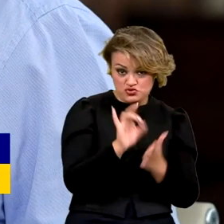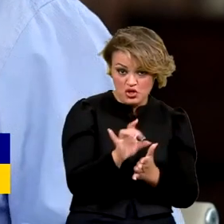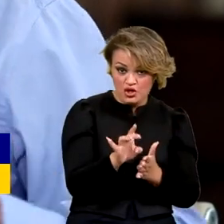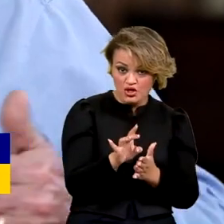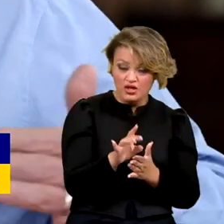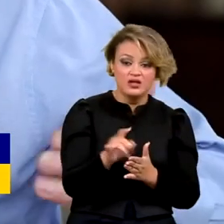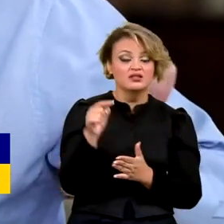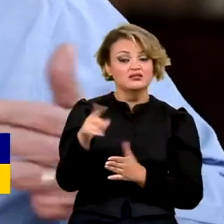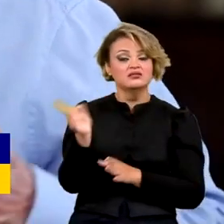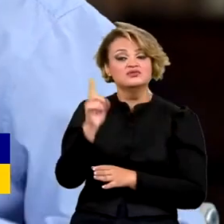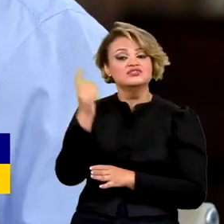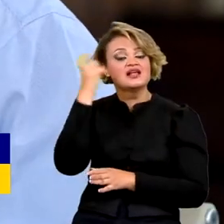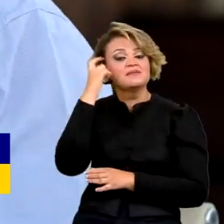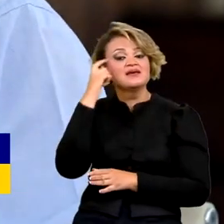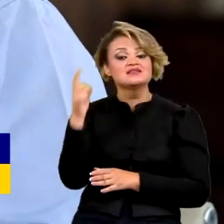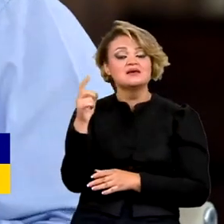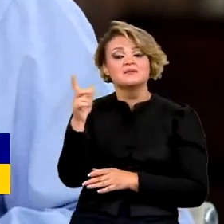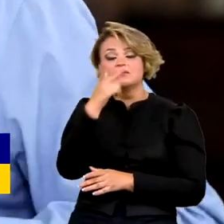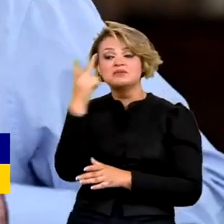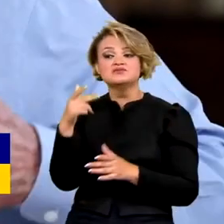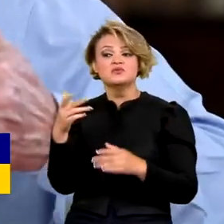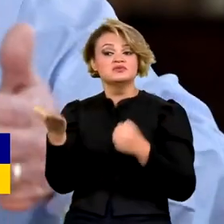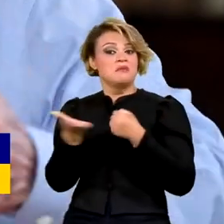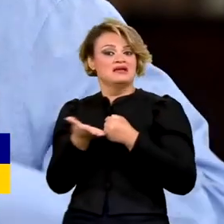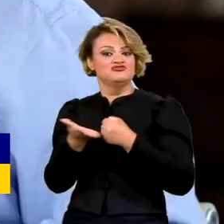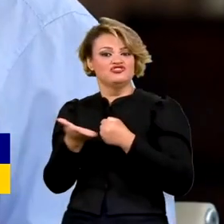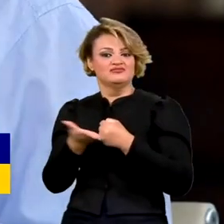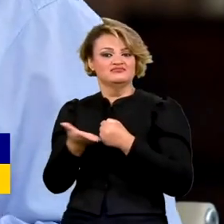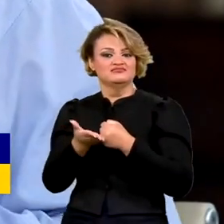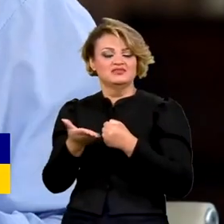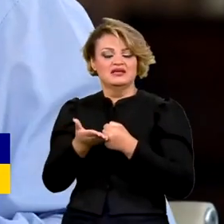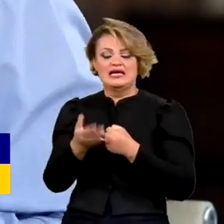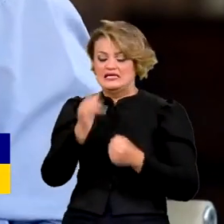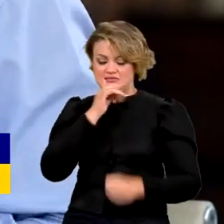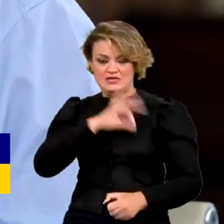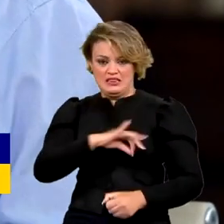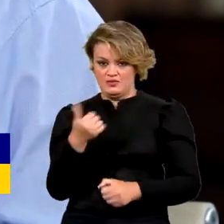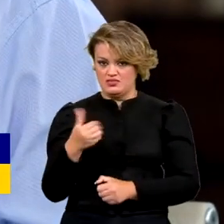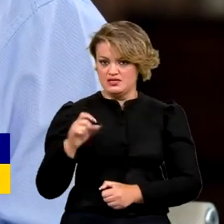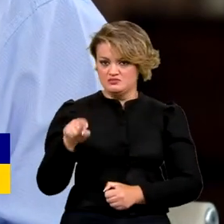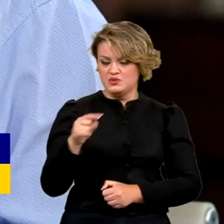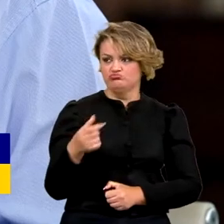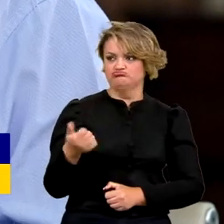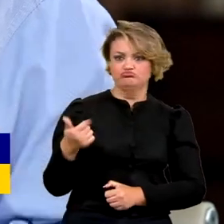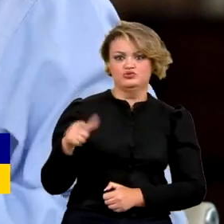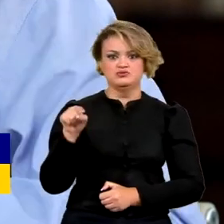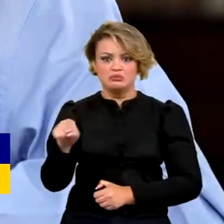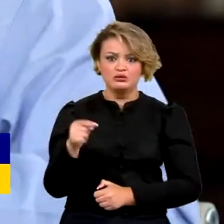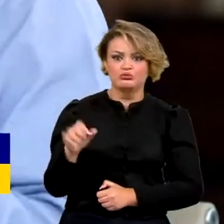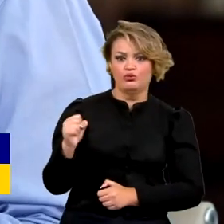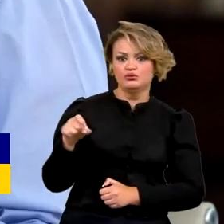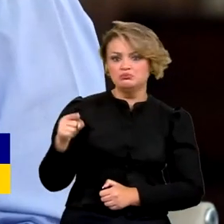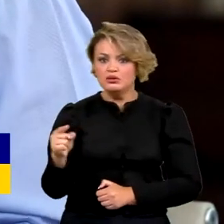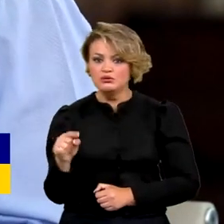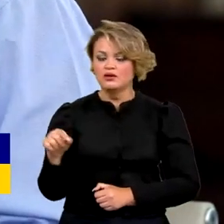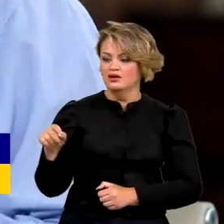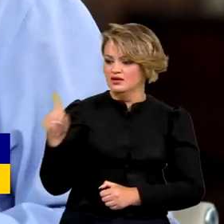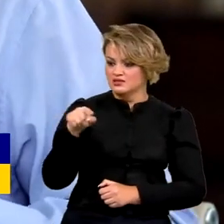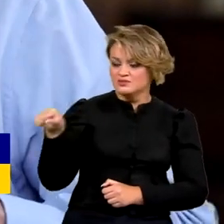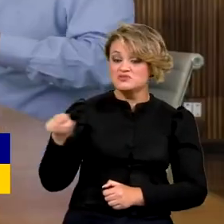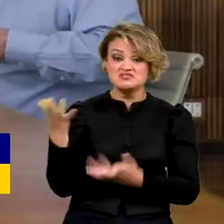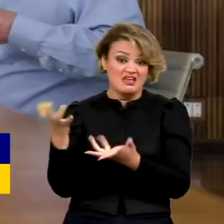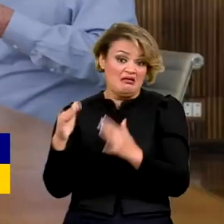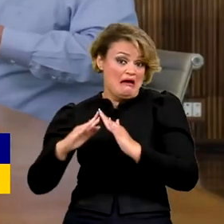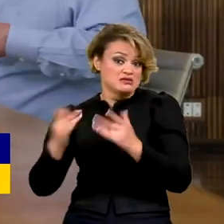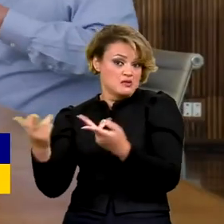o cara que ganha r$ 10.000 r$ 12.000 r$ 8.000 esse cara também quer ter uma casa e esse cara quer ter uma casa melhor